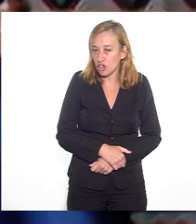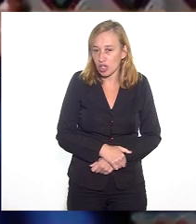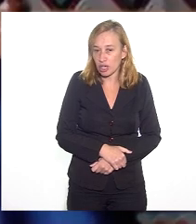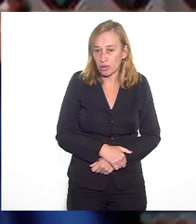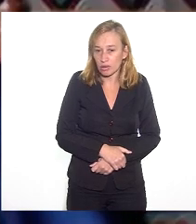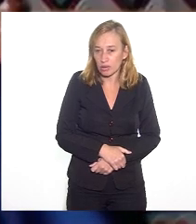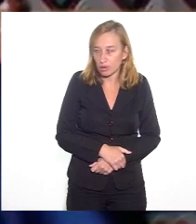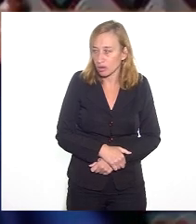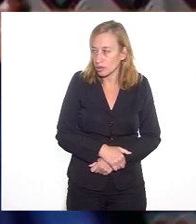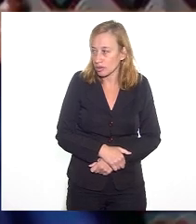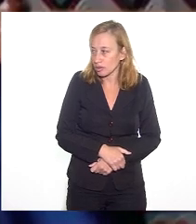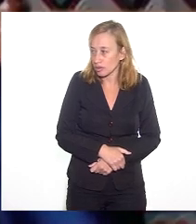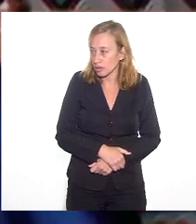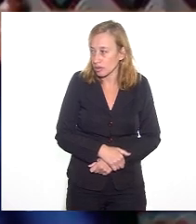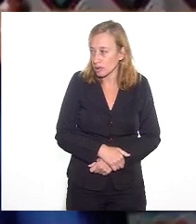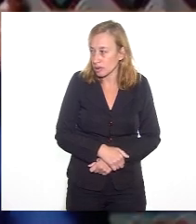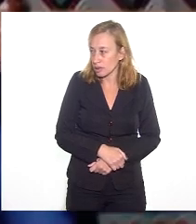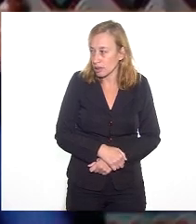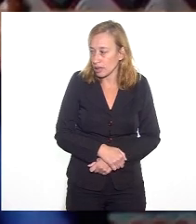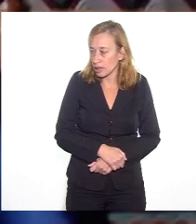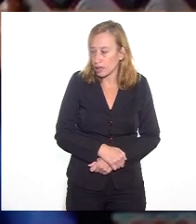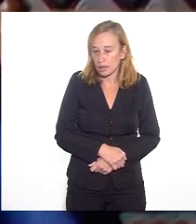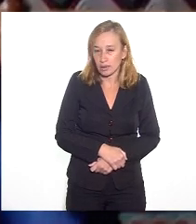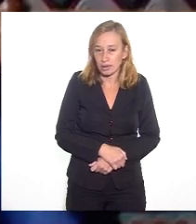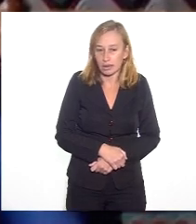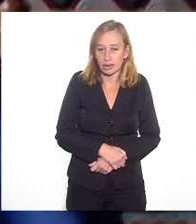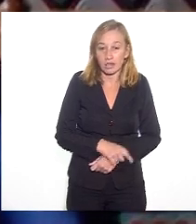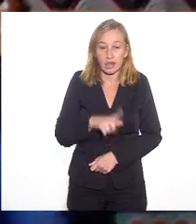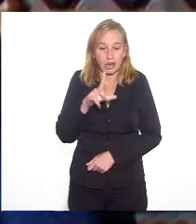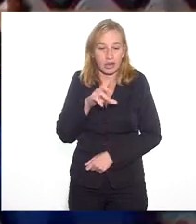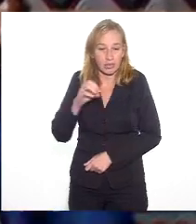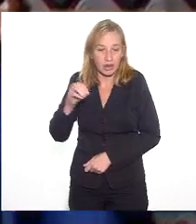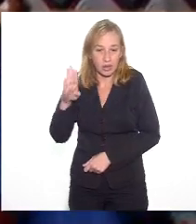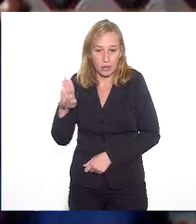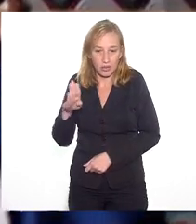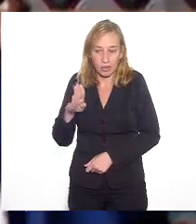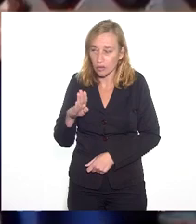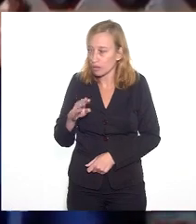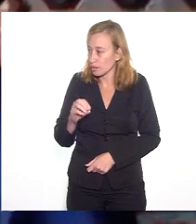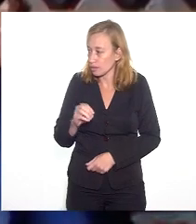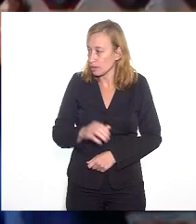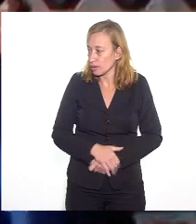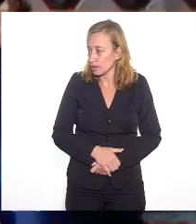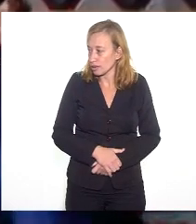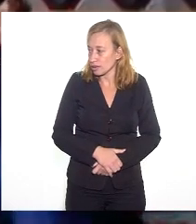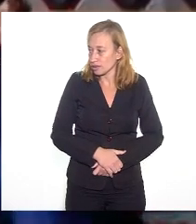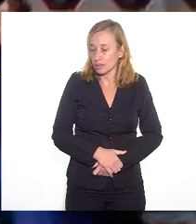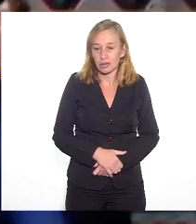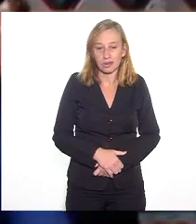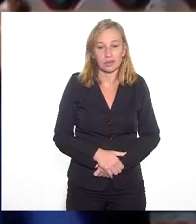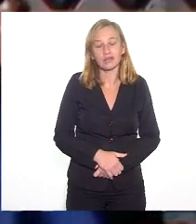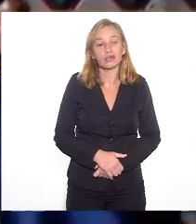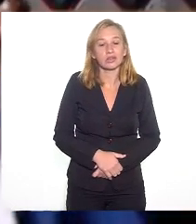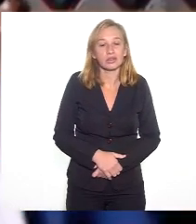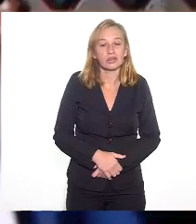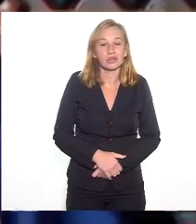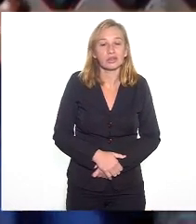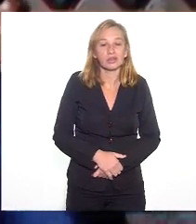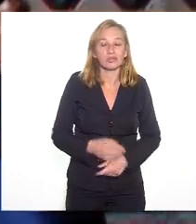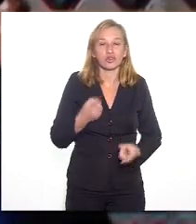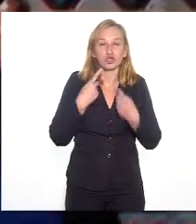Nós não tivemos dados econômicos na LDO. Né? Não tem um valor concreto. Quer dizer, o debate